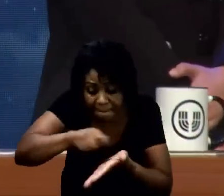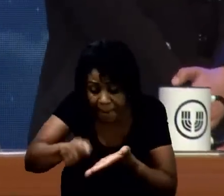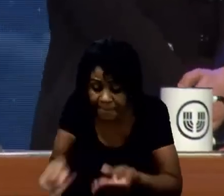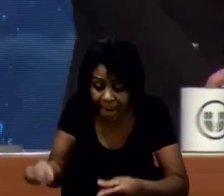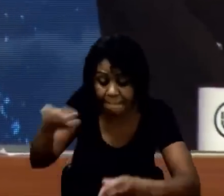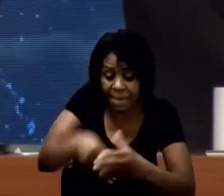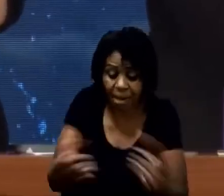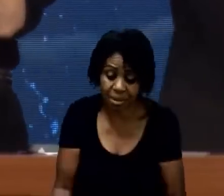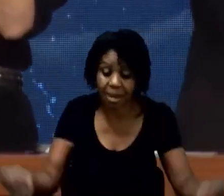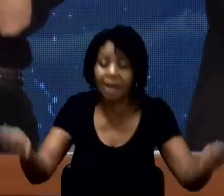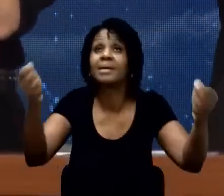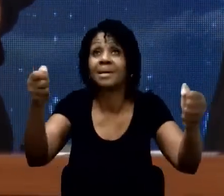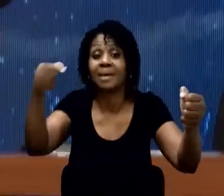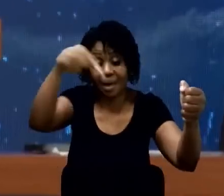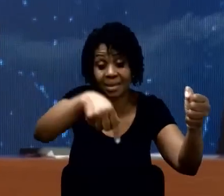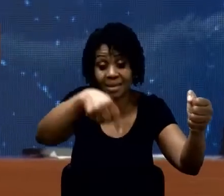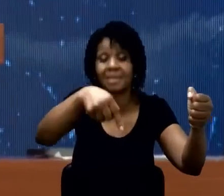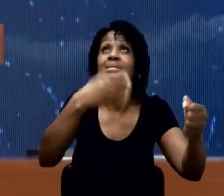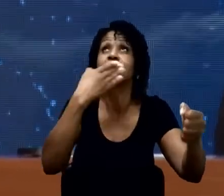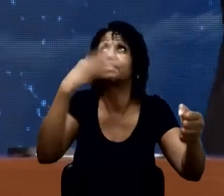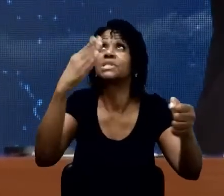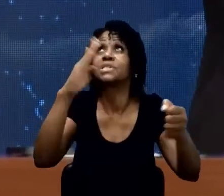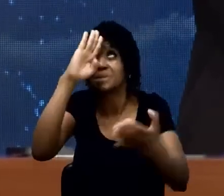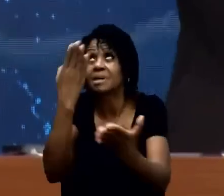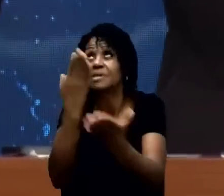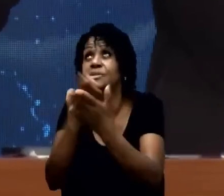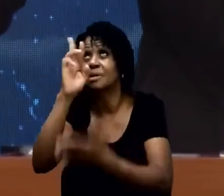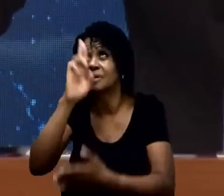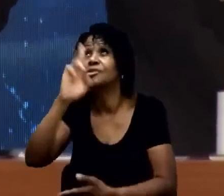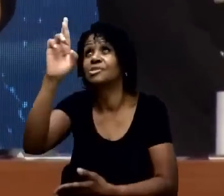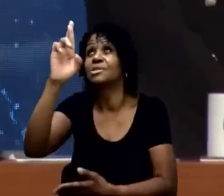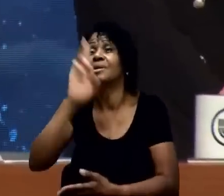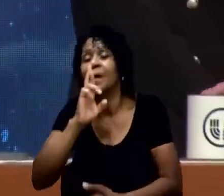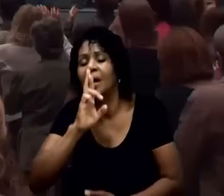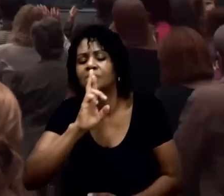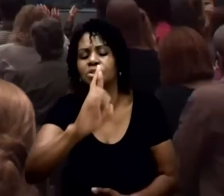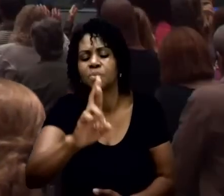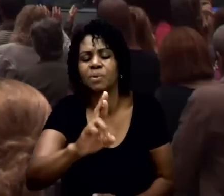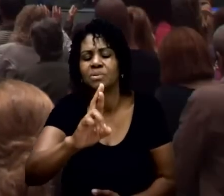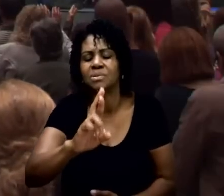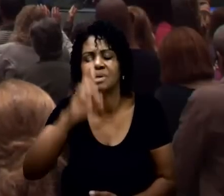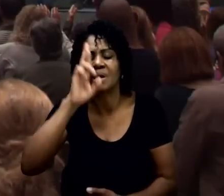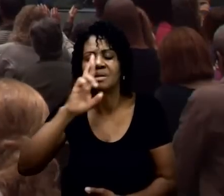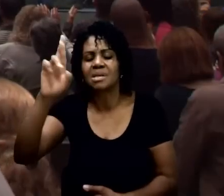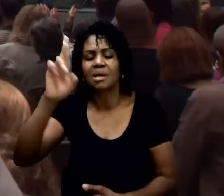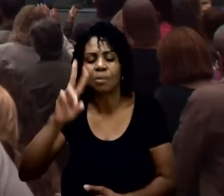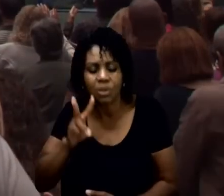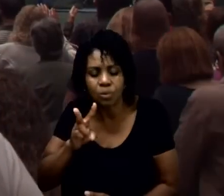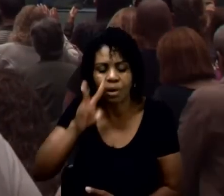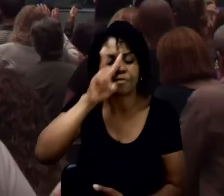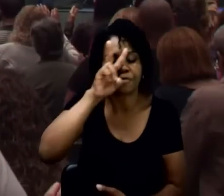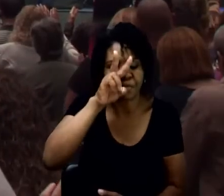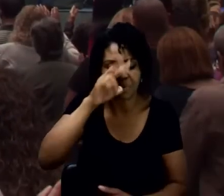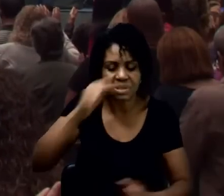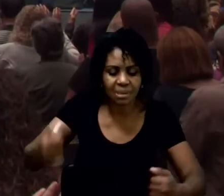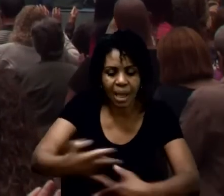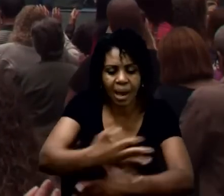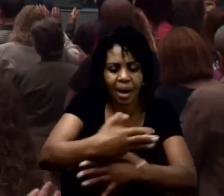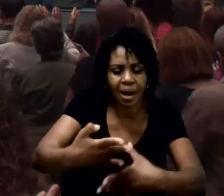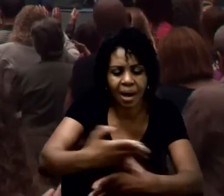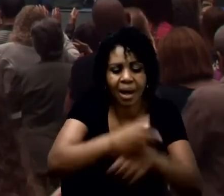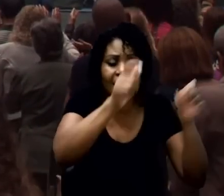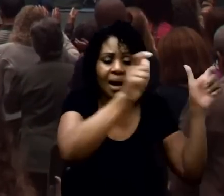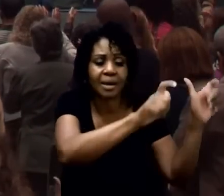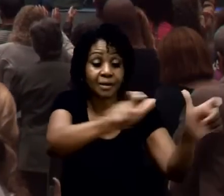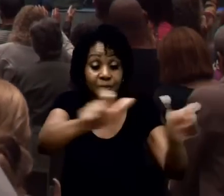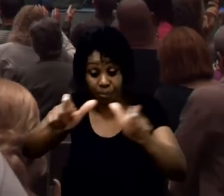Dores. São tempos de grandes problemas. Mas Senhor. Senhor veio com o teu impacto. Naquelas dez cidades. E